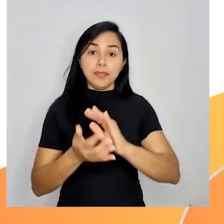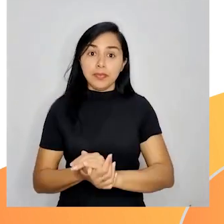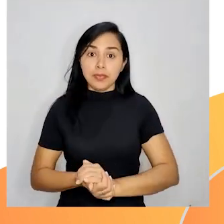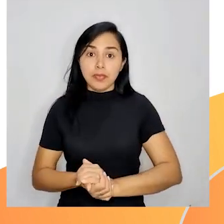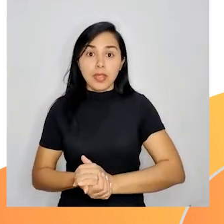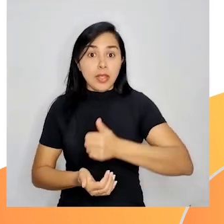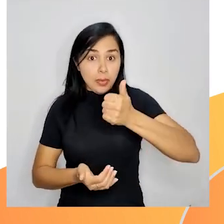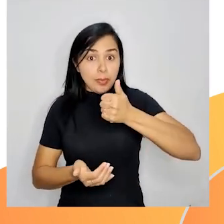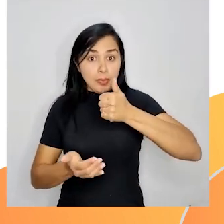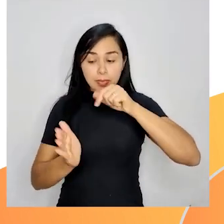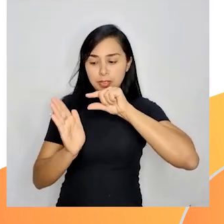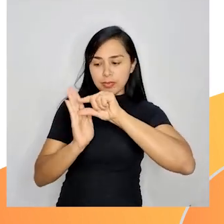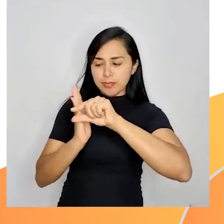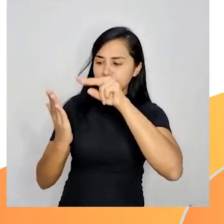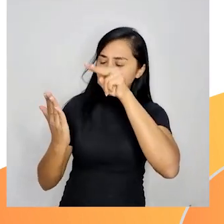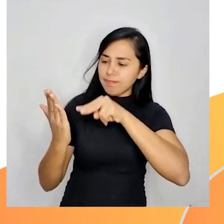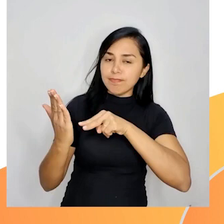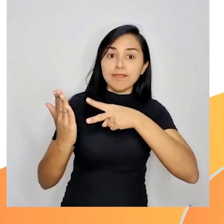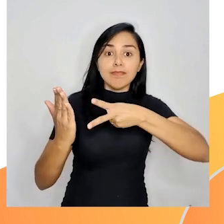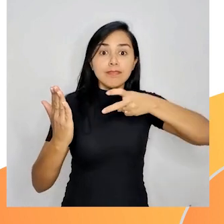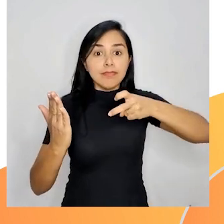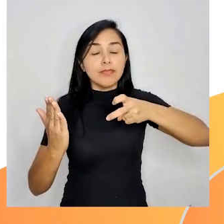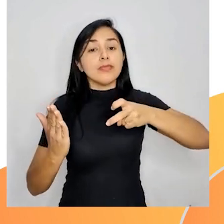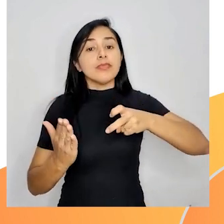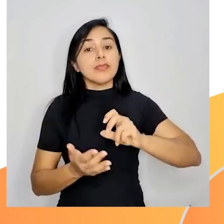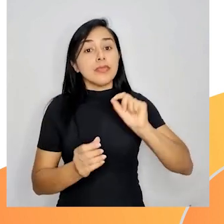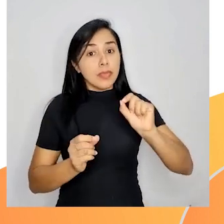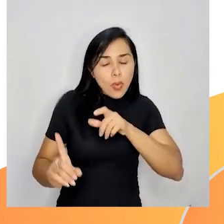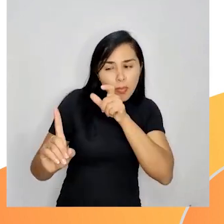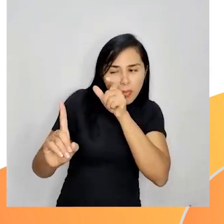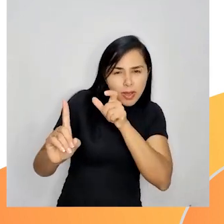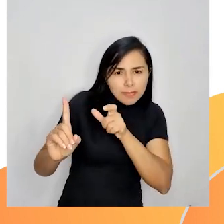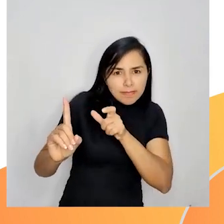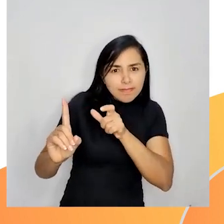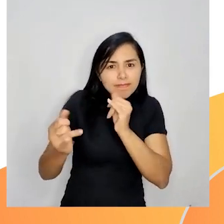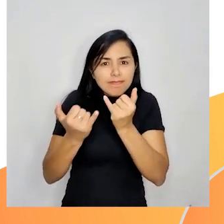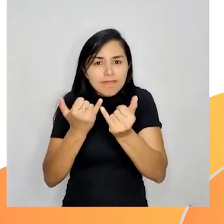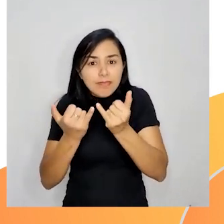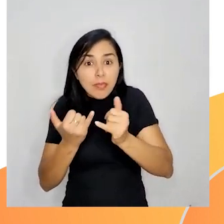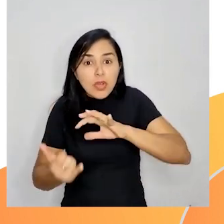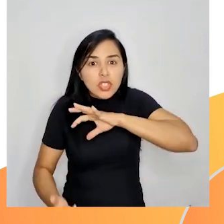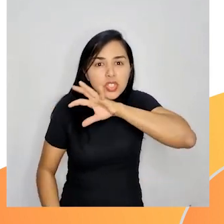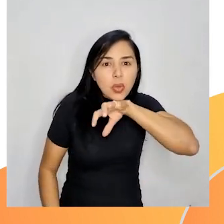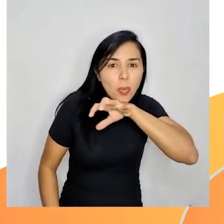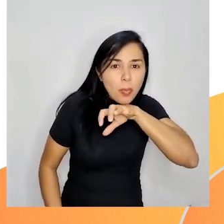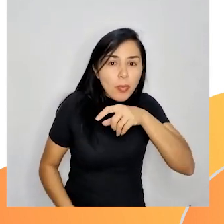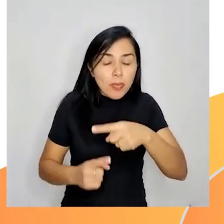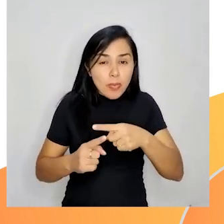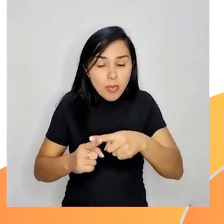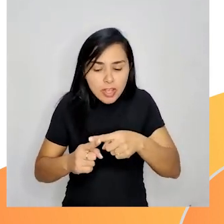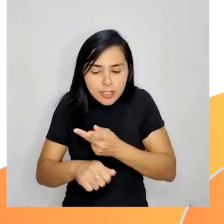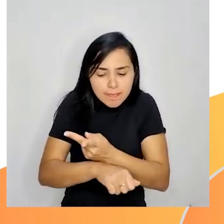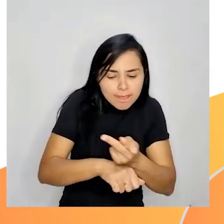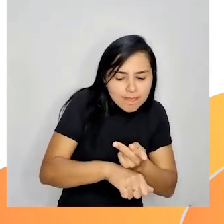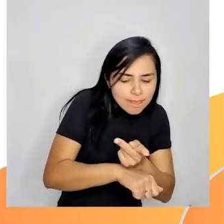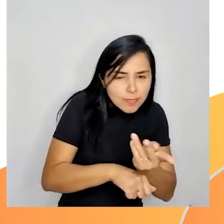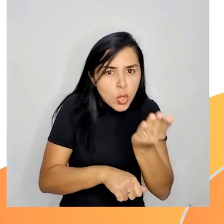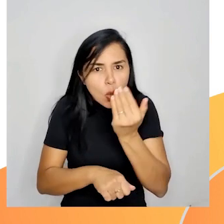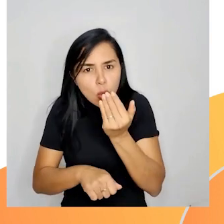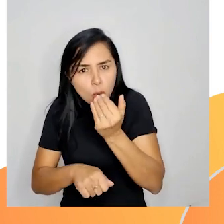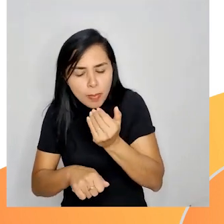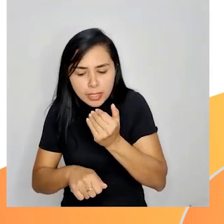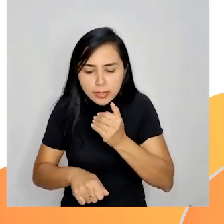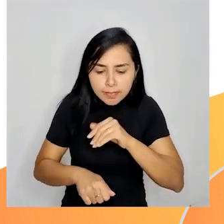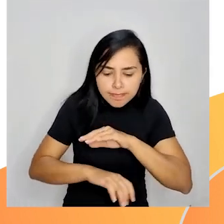temos aí o bicho que cata comida entre os detritos. Quando ele encontrava alguma